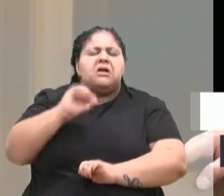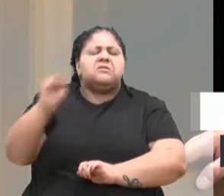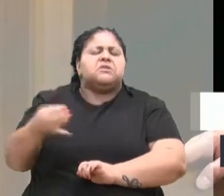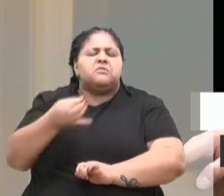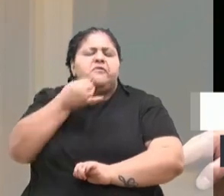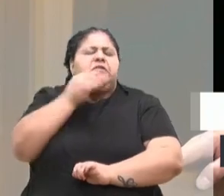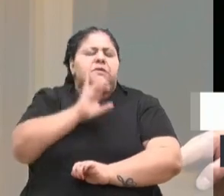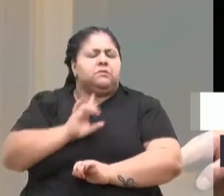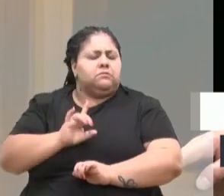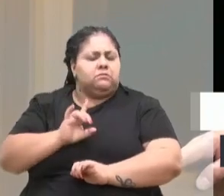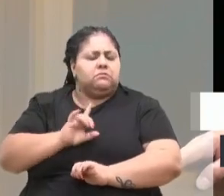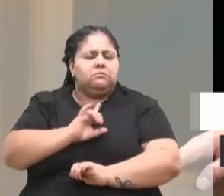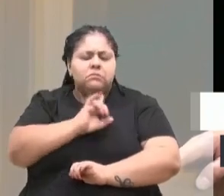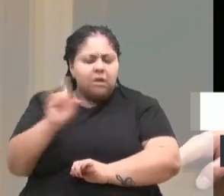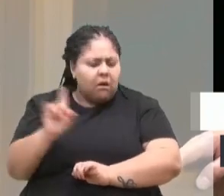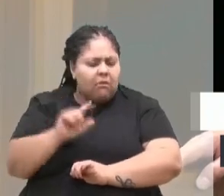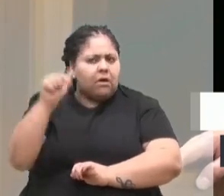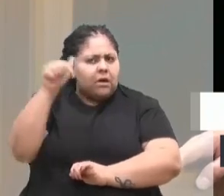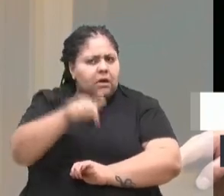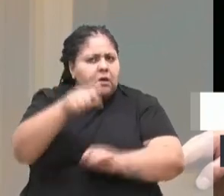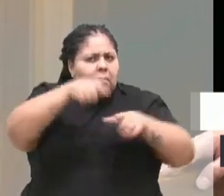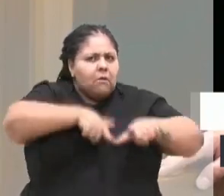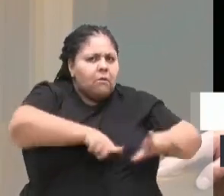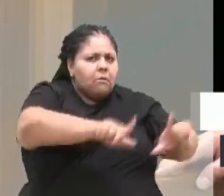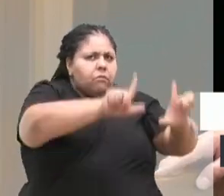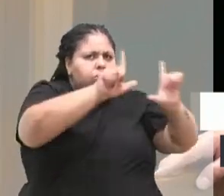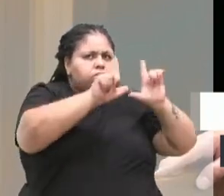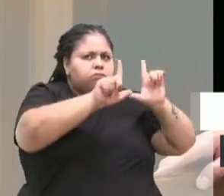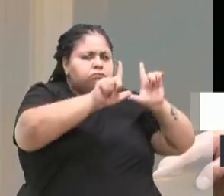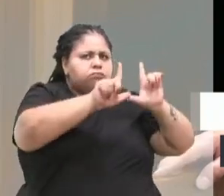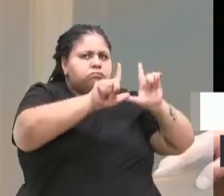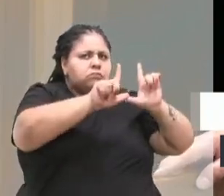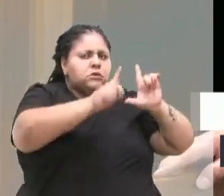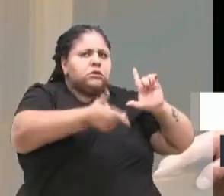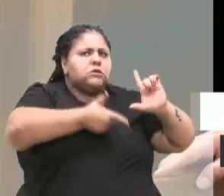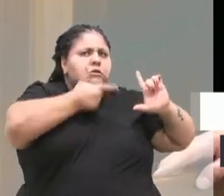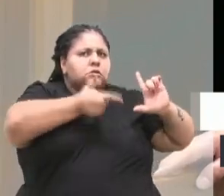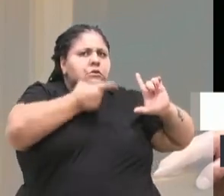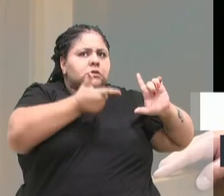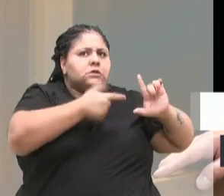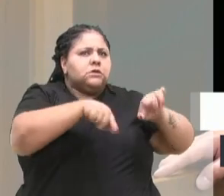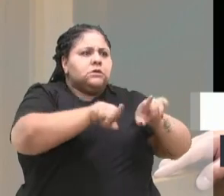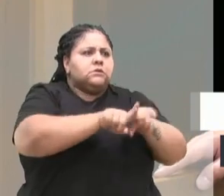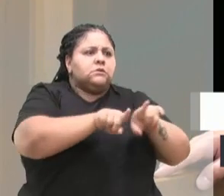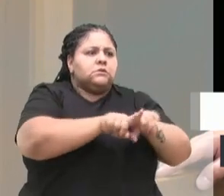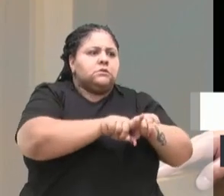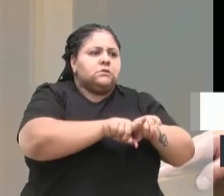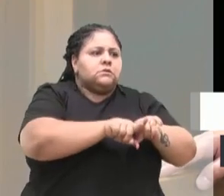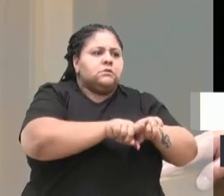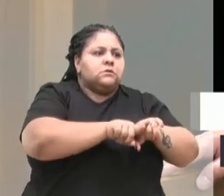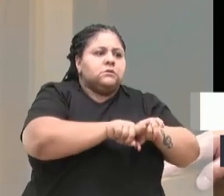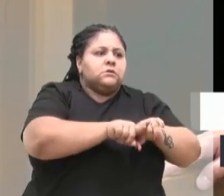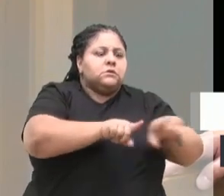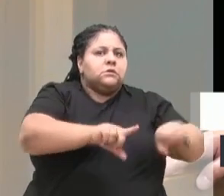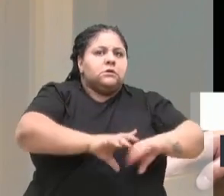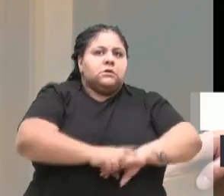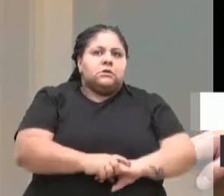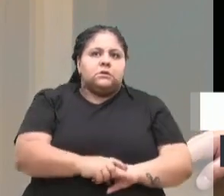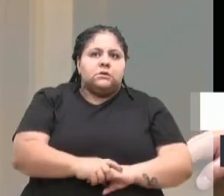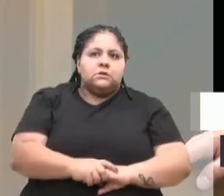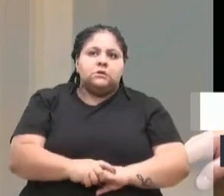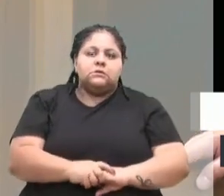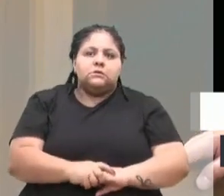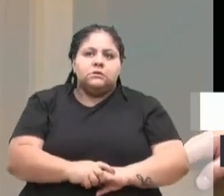vamos começar a trazer aqui, para o telão e para casa, o depoimento da população. Vamos deixar a população falar